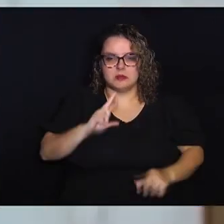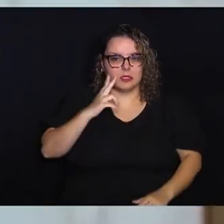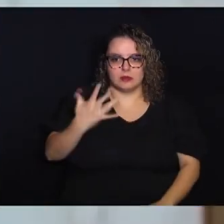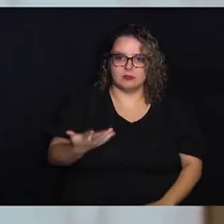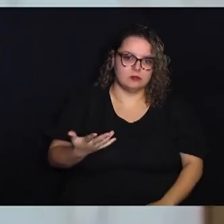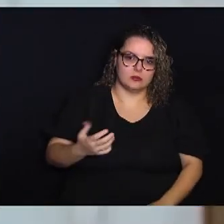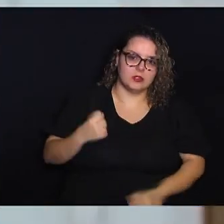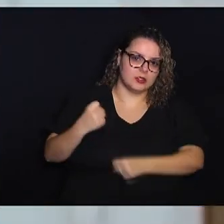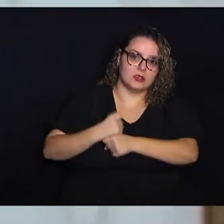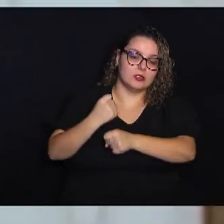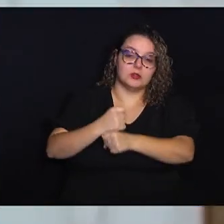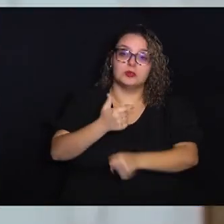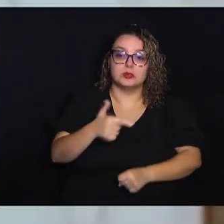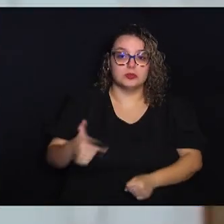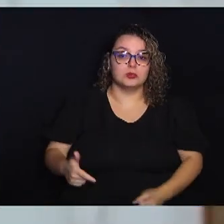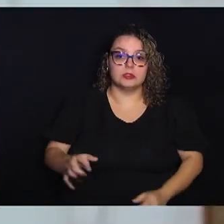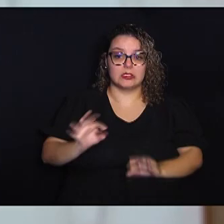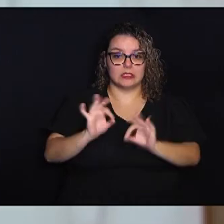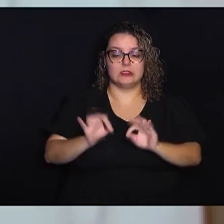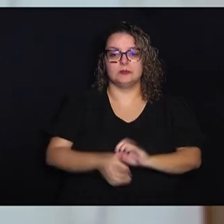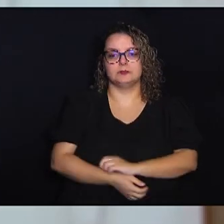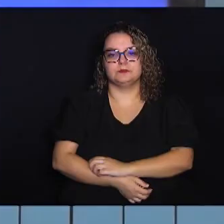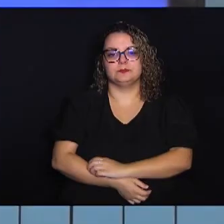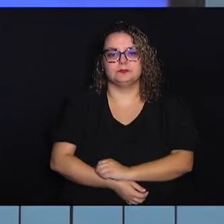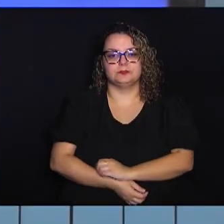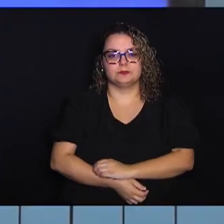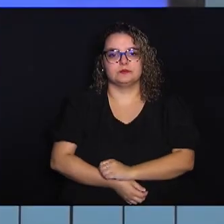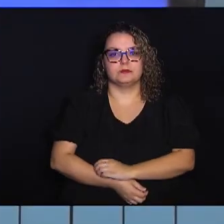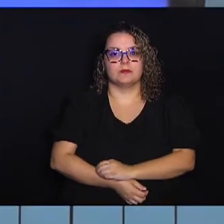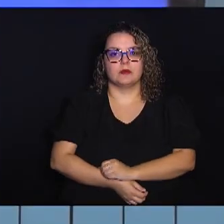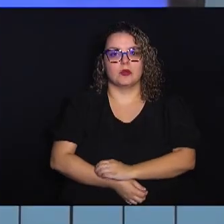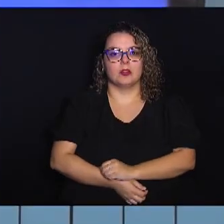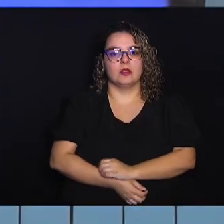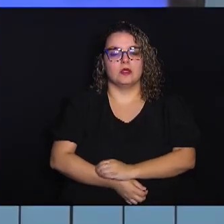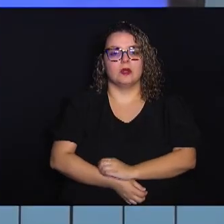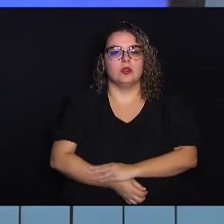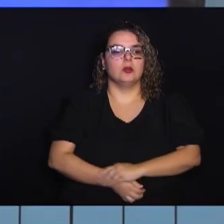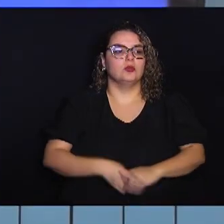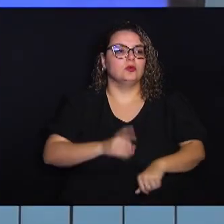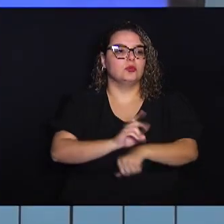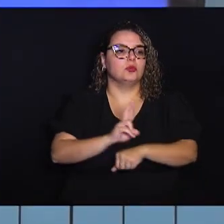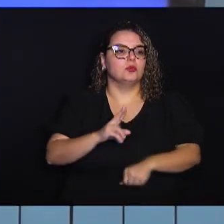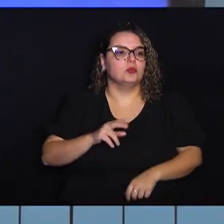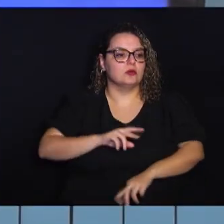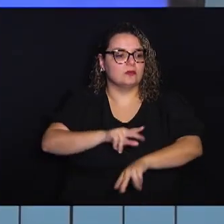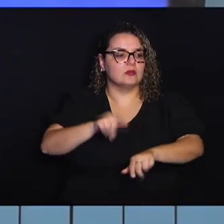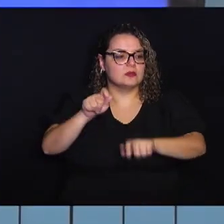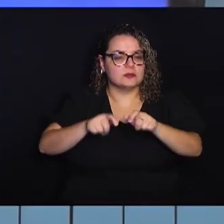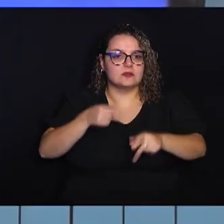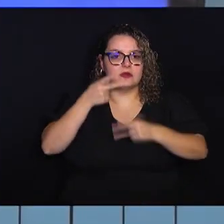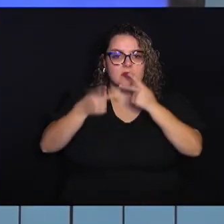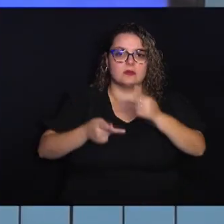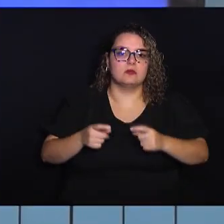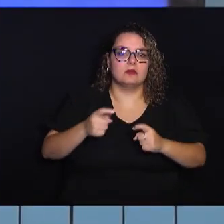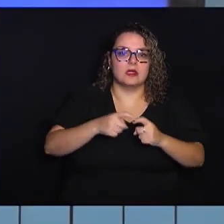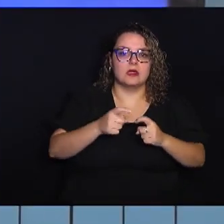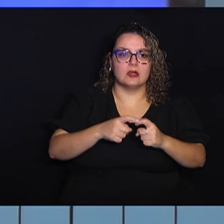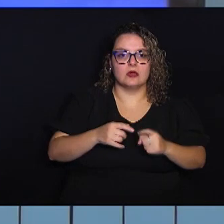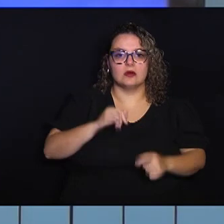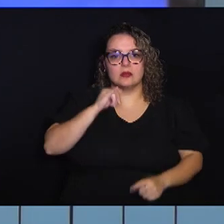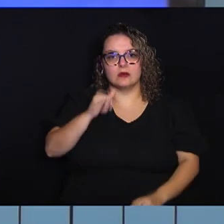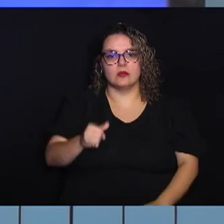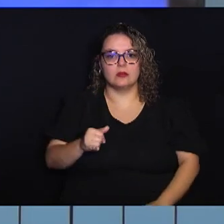passar anos sem nunca ter mais nada. Doutor, muita gente também fala que foi ao médico e o médico falou da